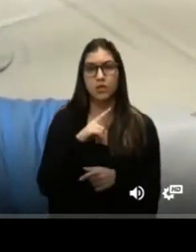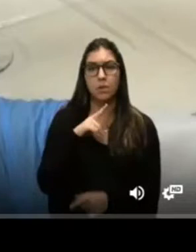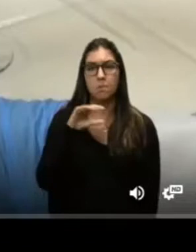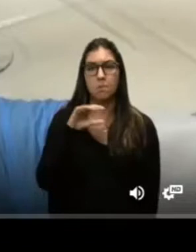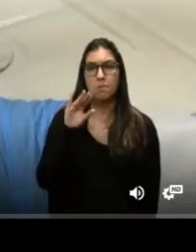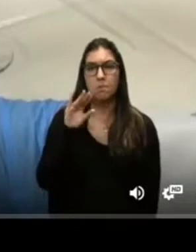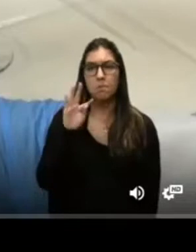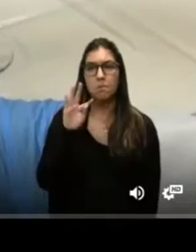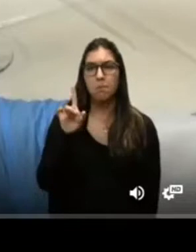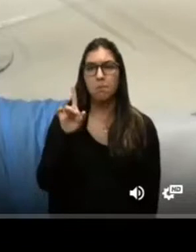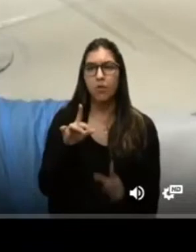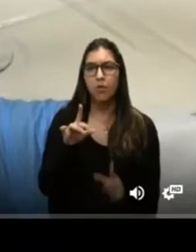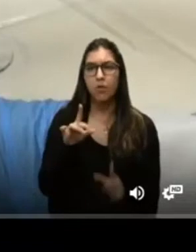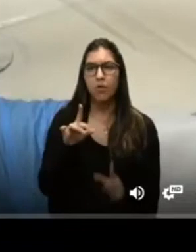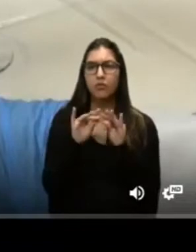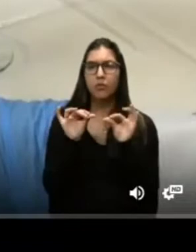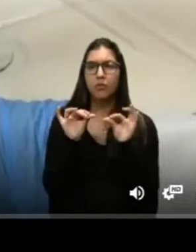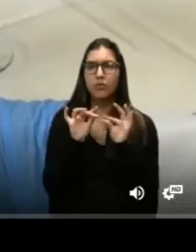fino.